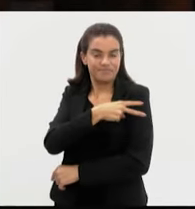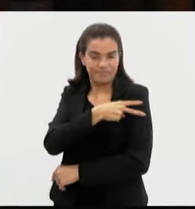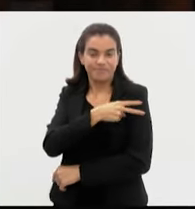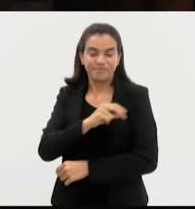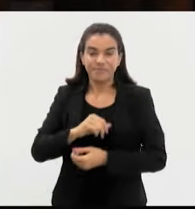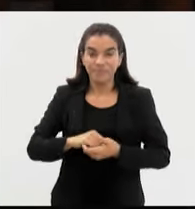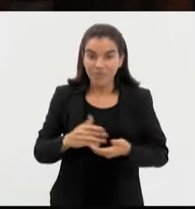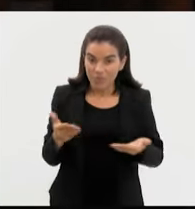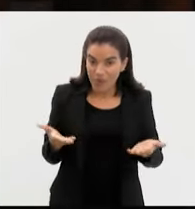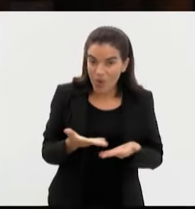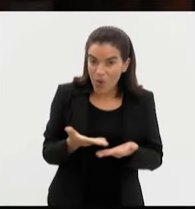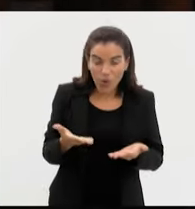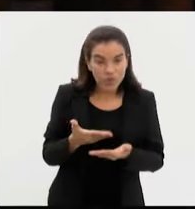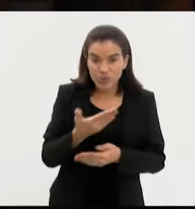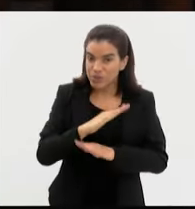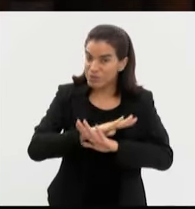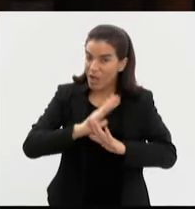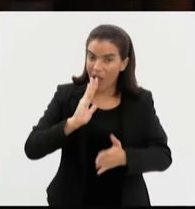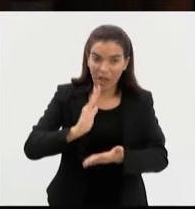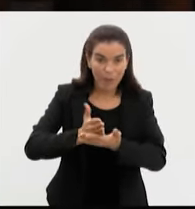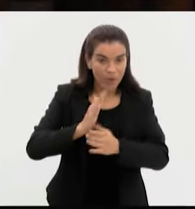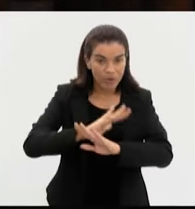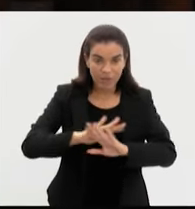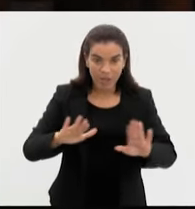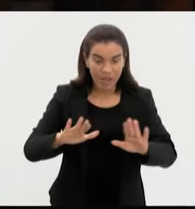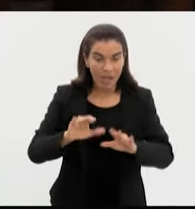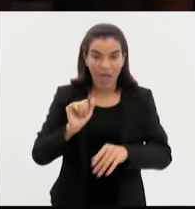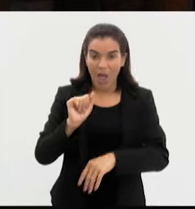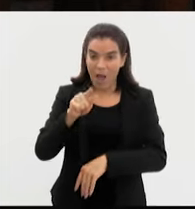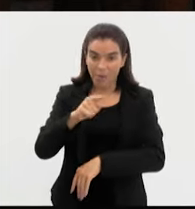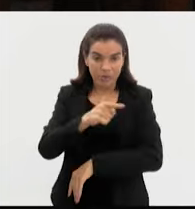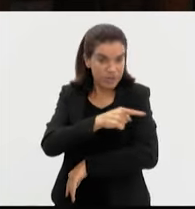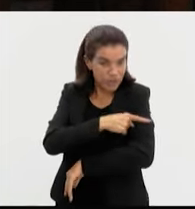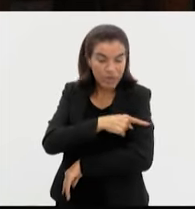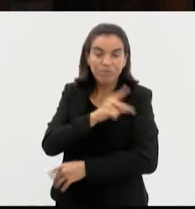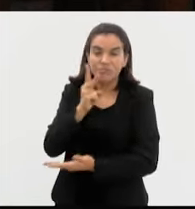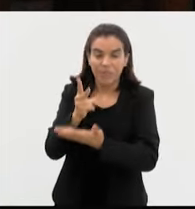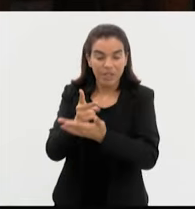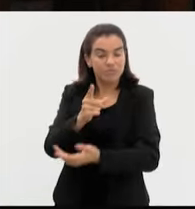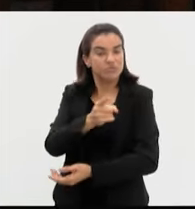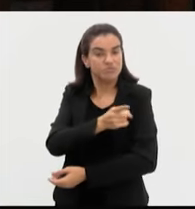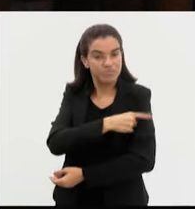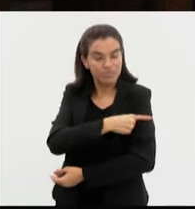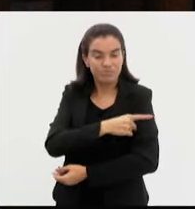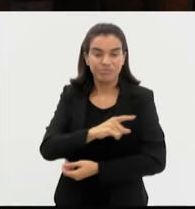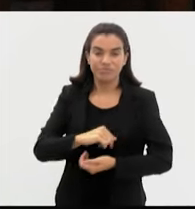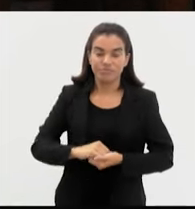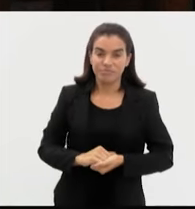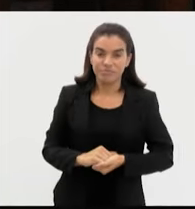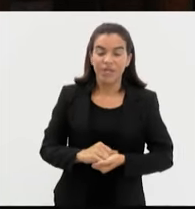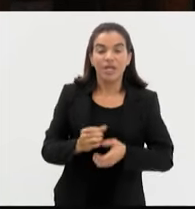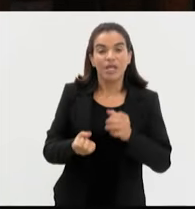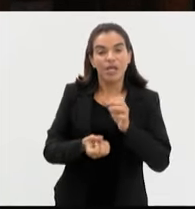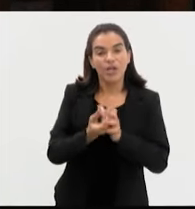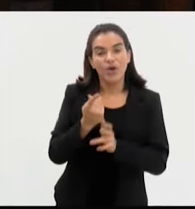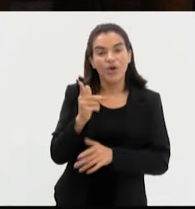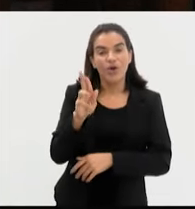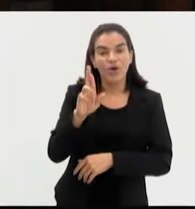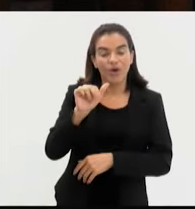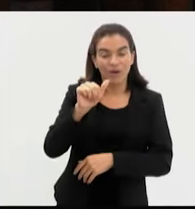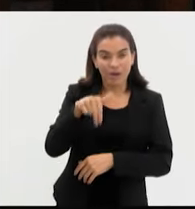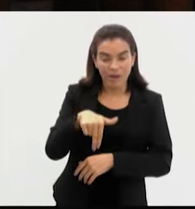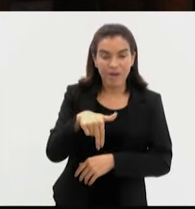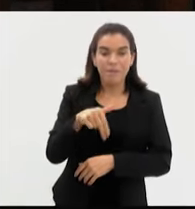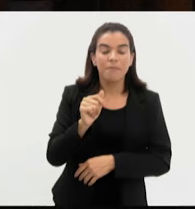hoje ele não leva mais então ele criou essa gratificação para diminuir a perda